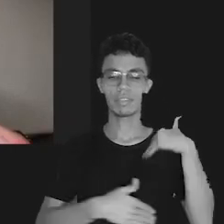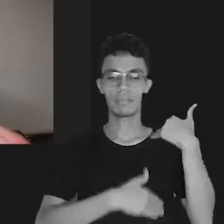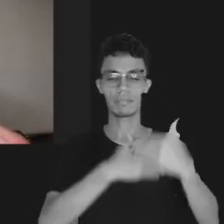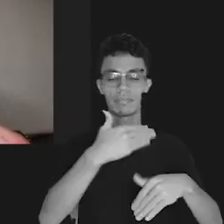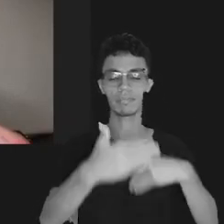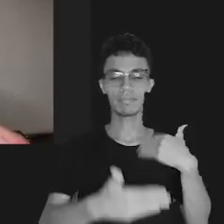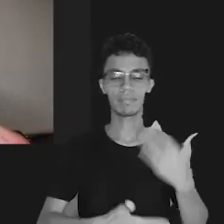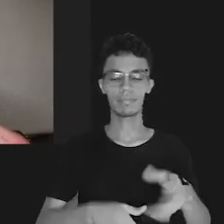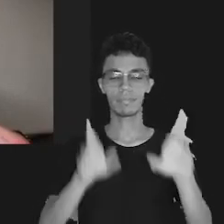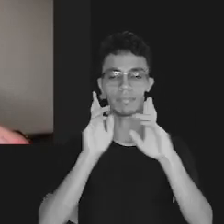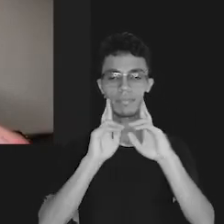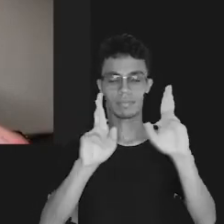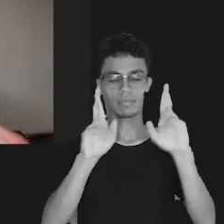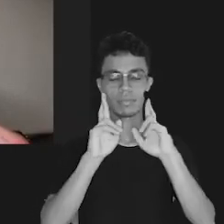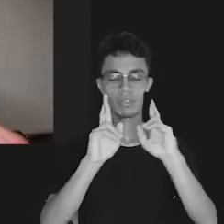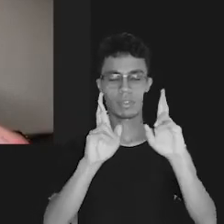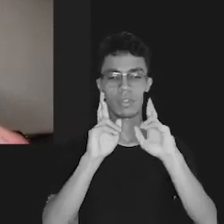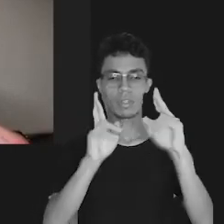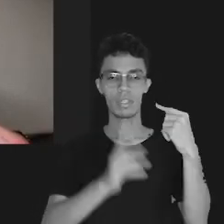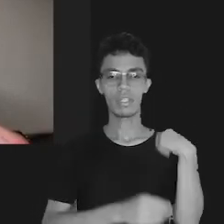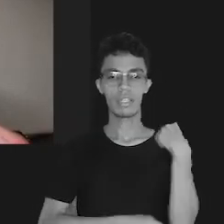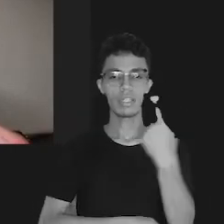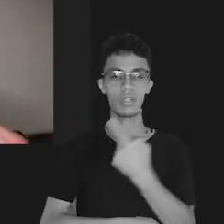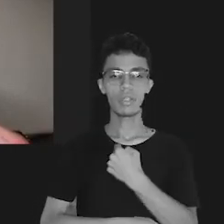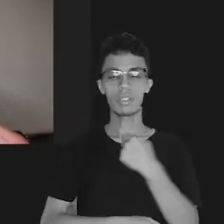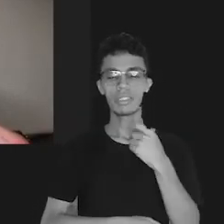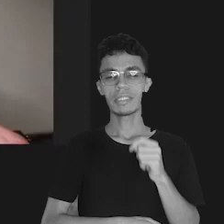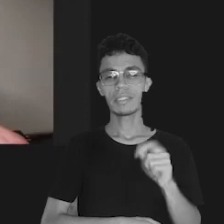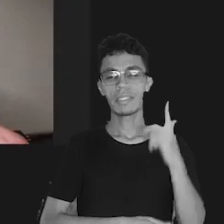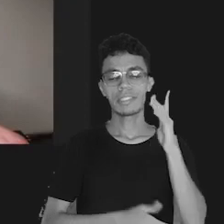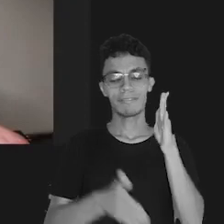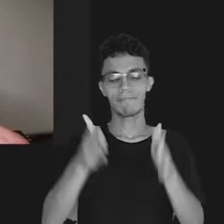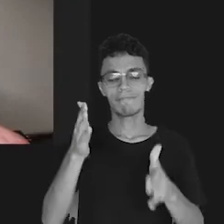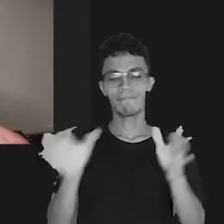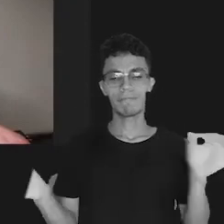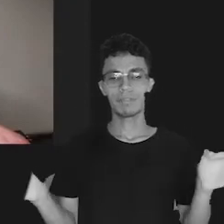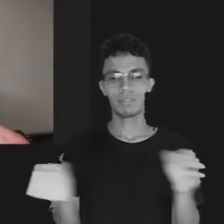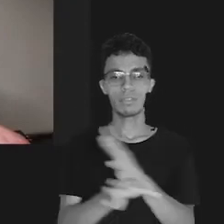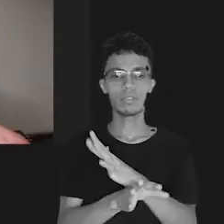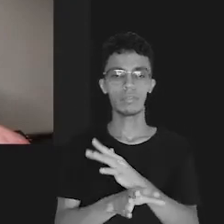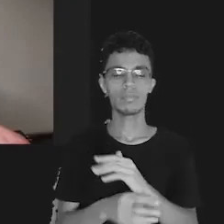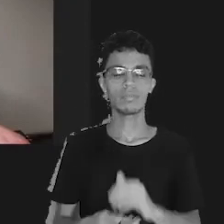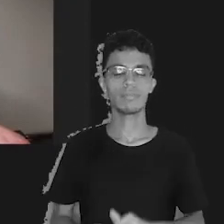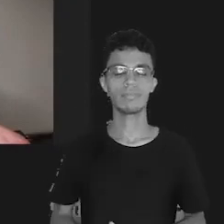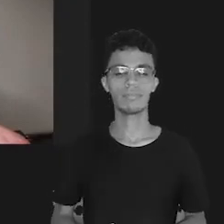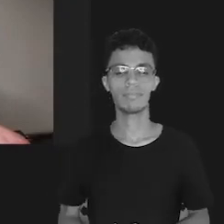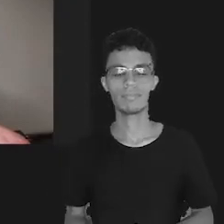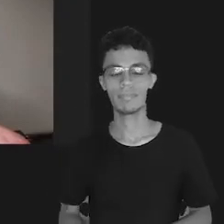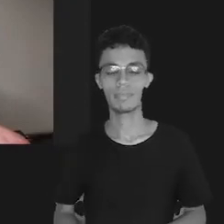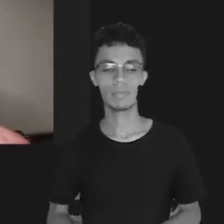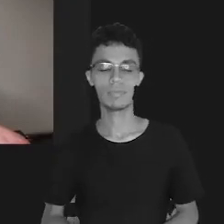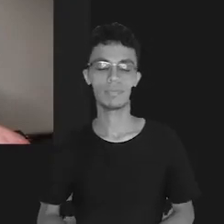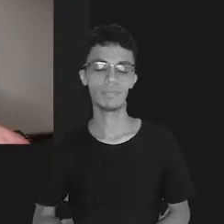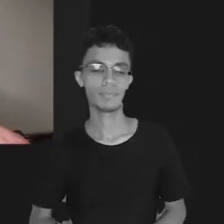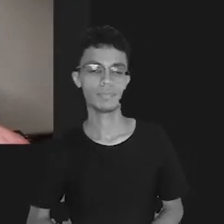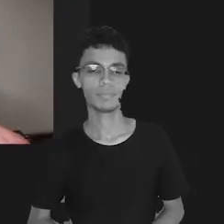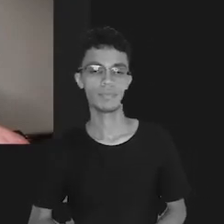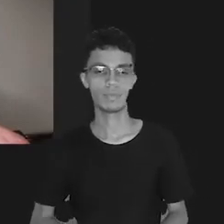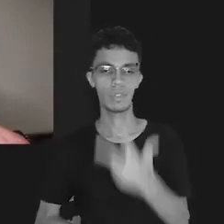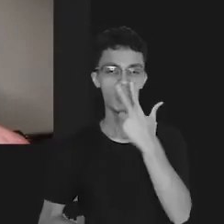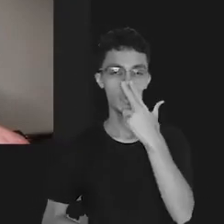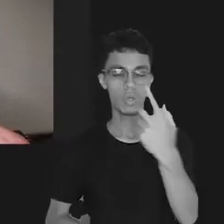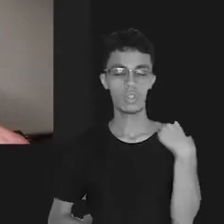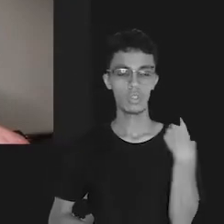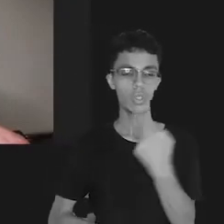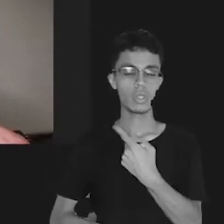né? Eu torço para que a gente já esteja no fim desse período horroroso. Então, acho que agora é o momento da gente fortalecer